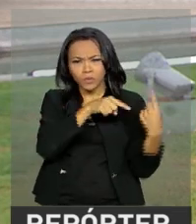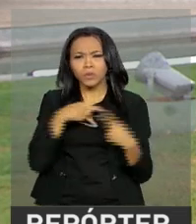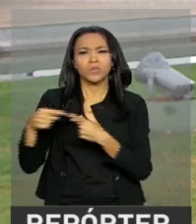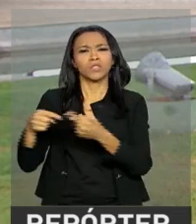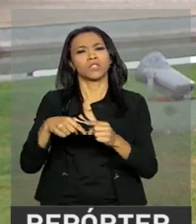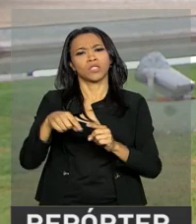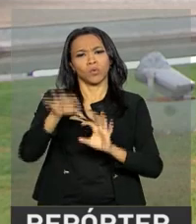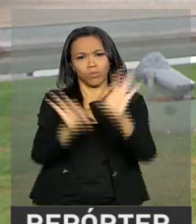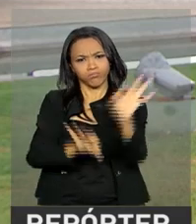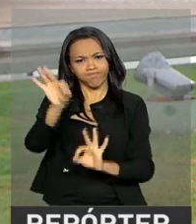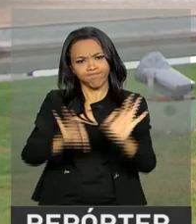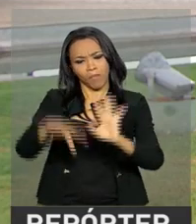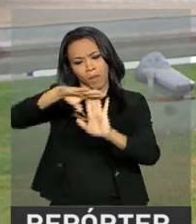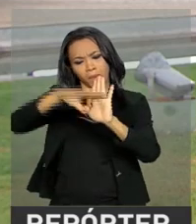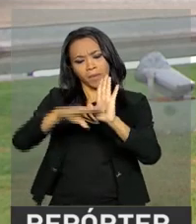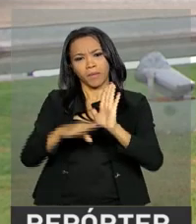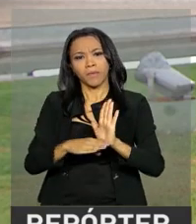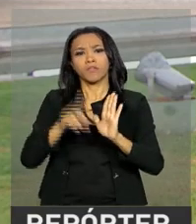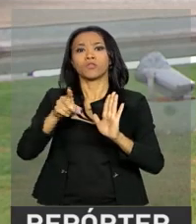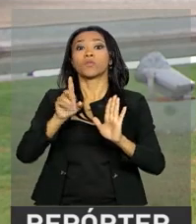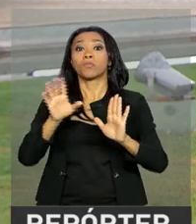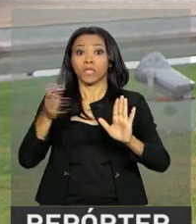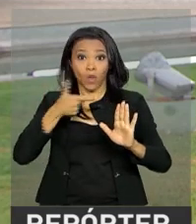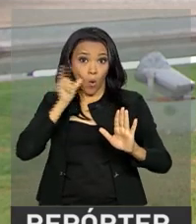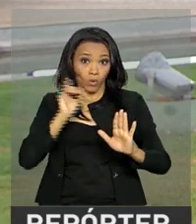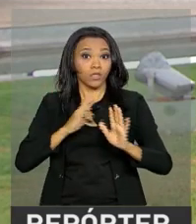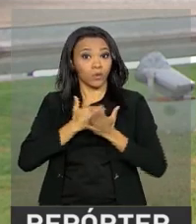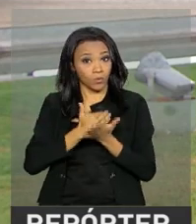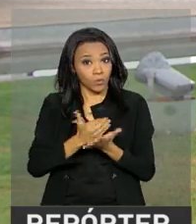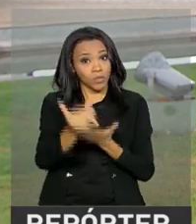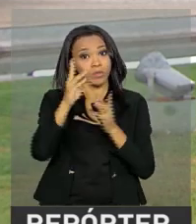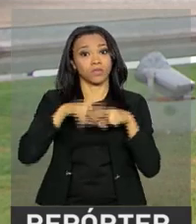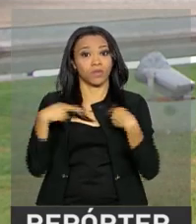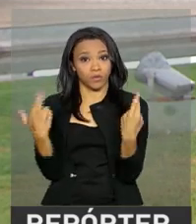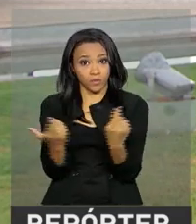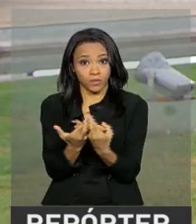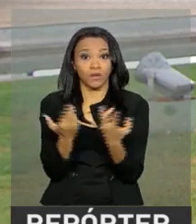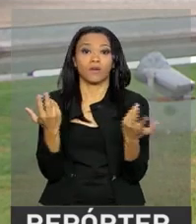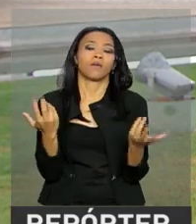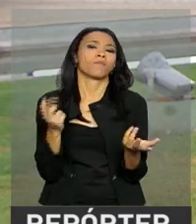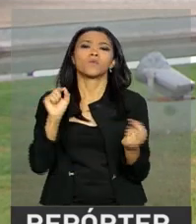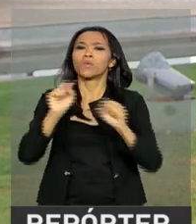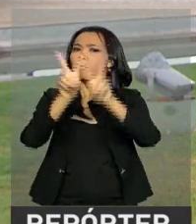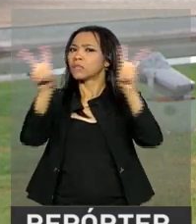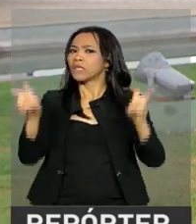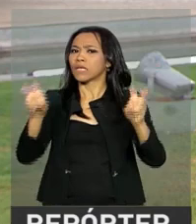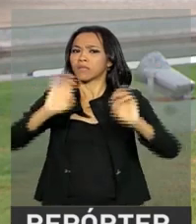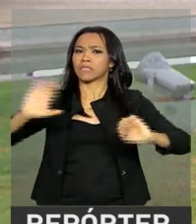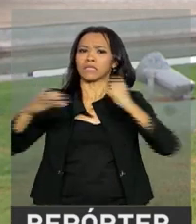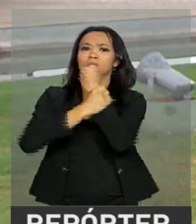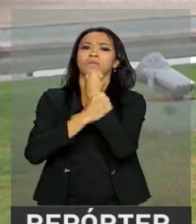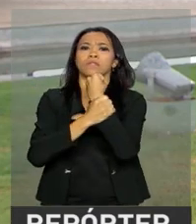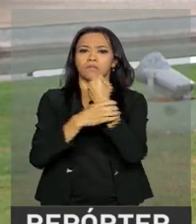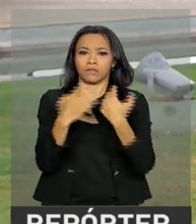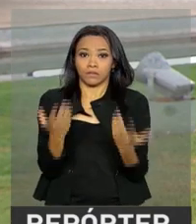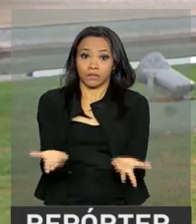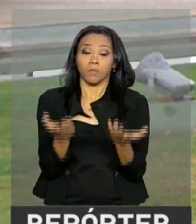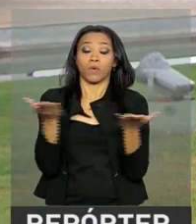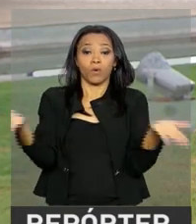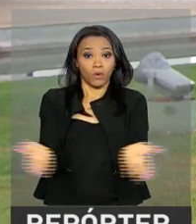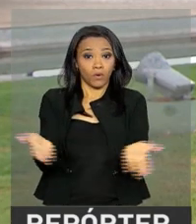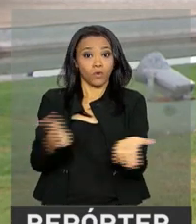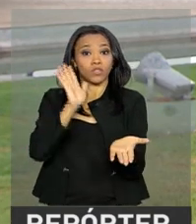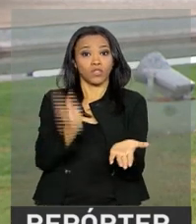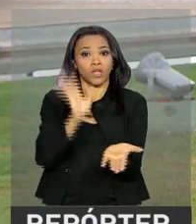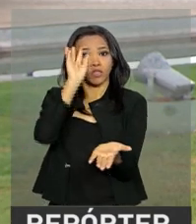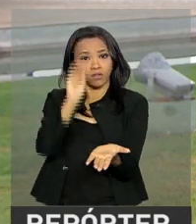Essa é uma continuidade daquelas reuniões que começaram ontem no Ministério da Justiça sobre segurança pública. E foi publicada hoje no